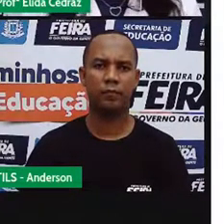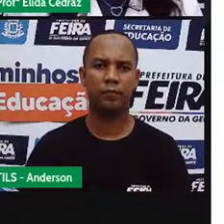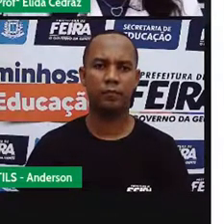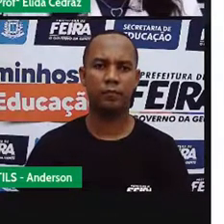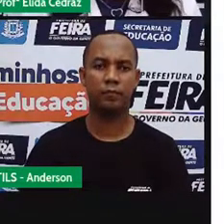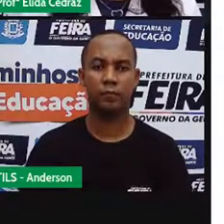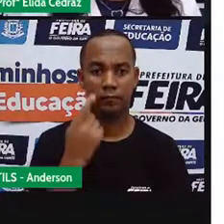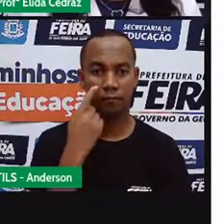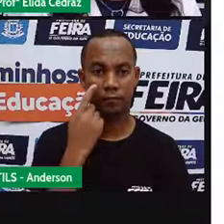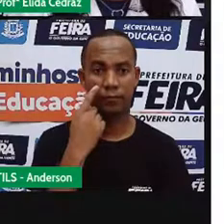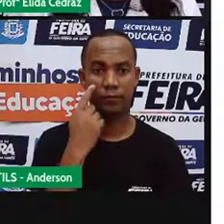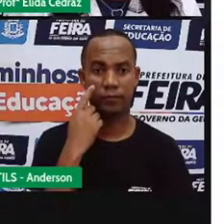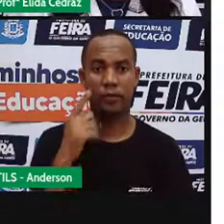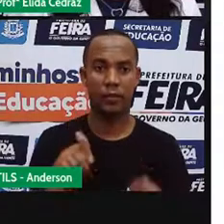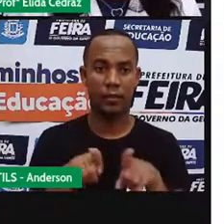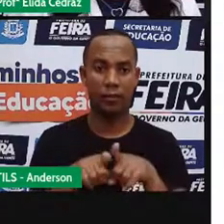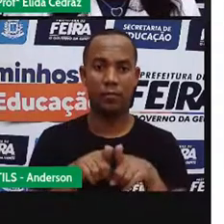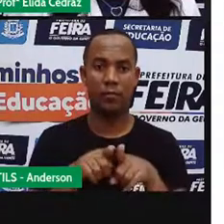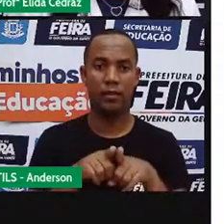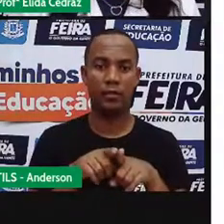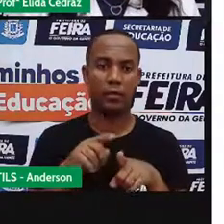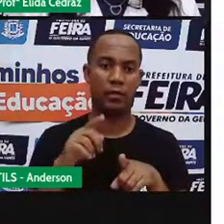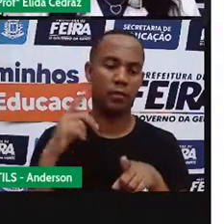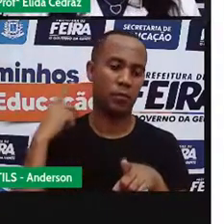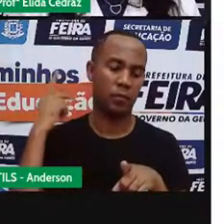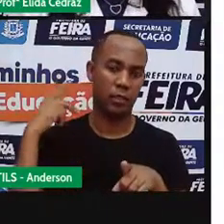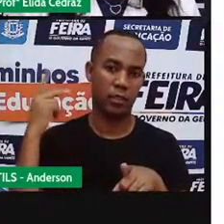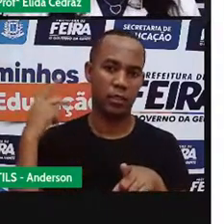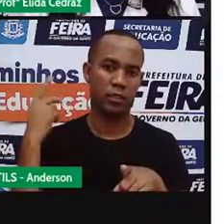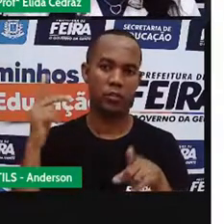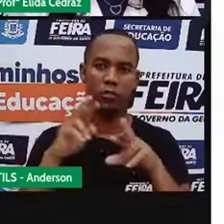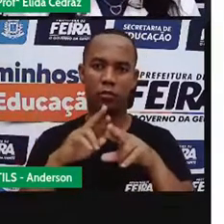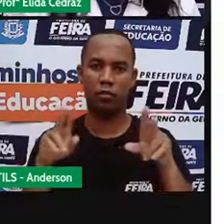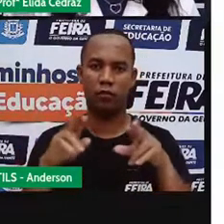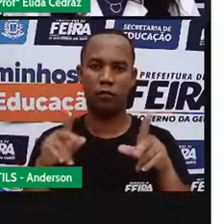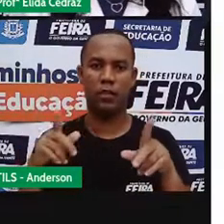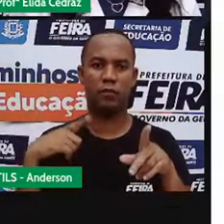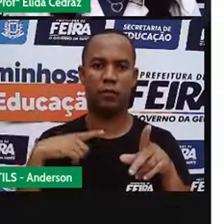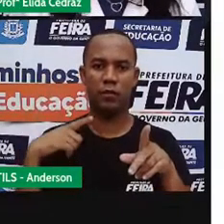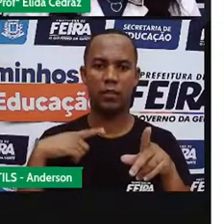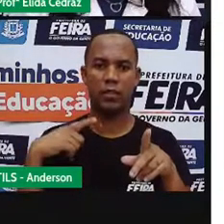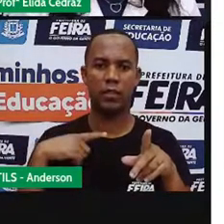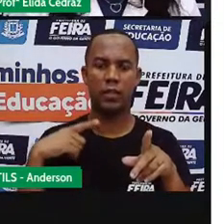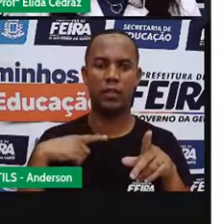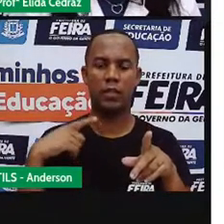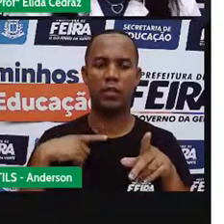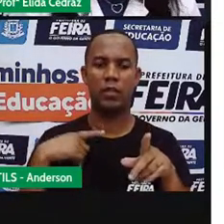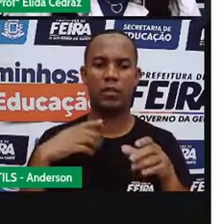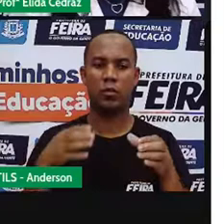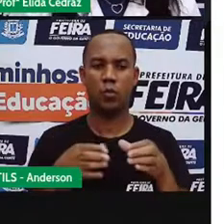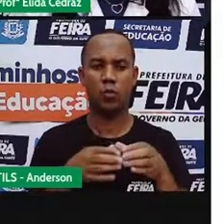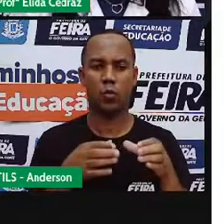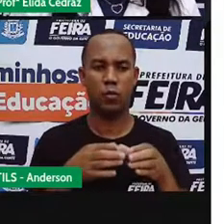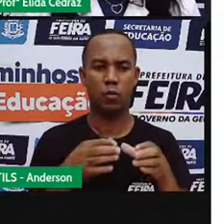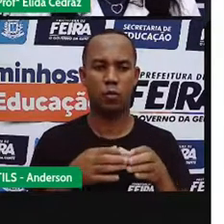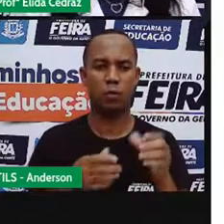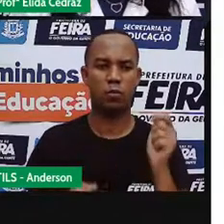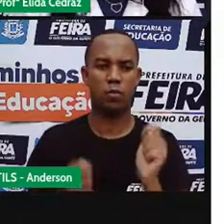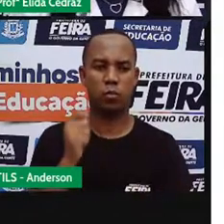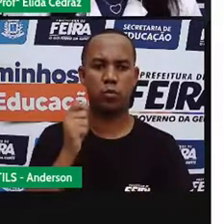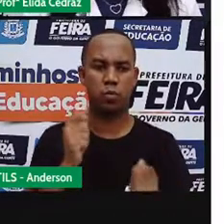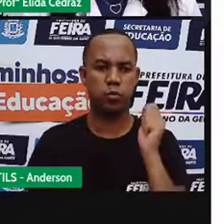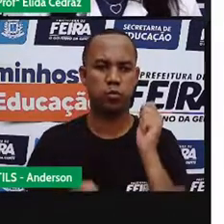Além das autoridades políticas e da população, participam dos desfiles. Fanfarras, que são as bandas